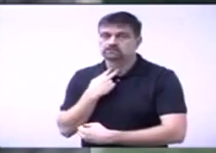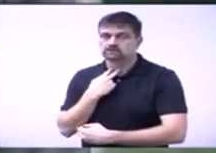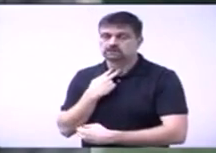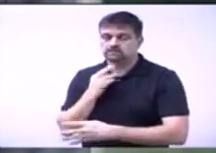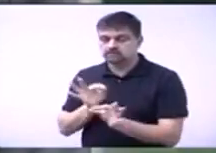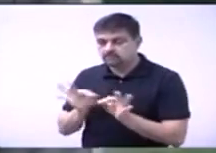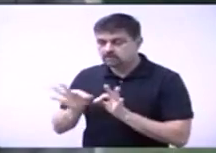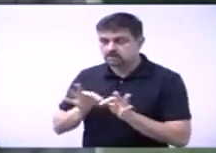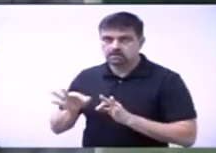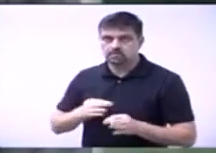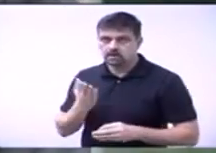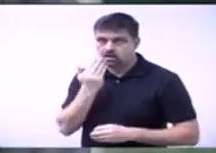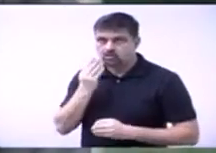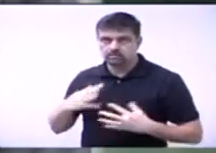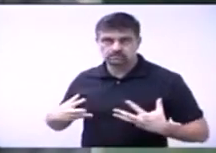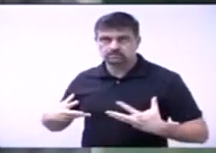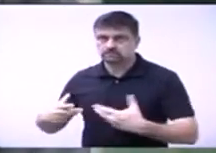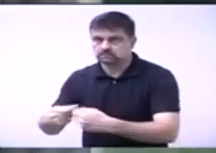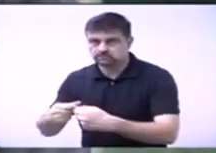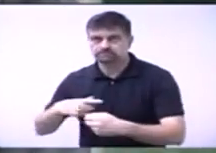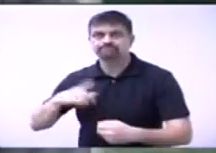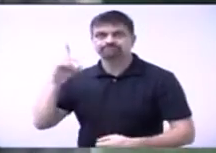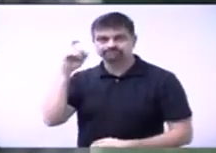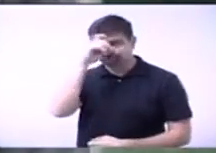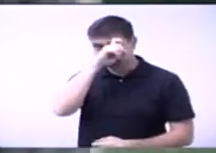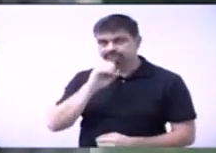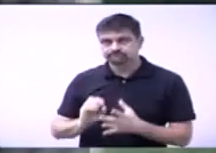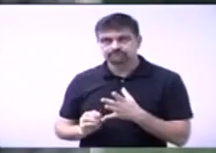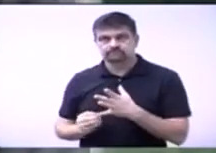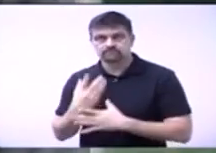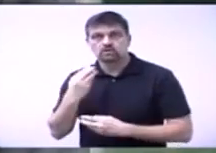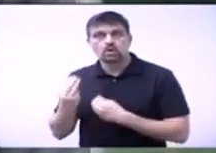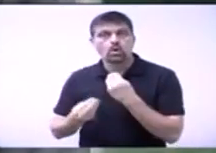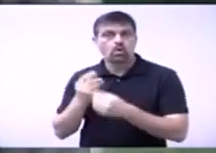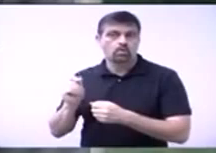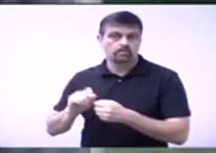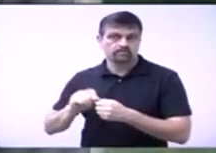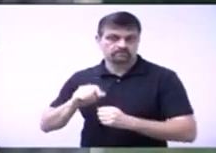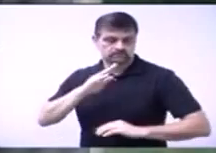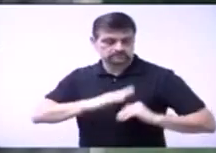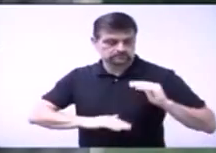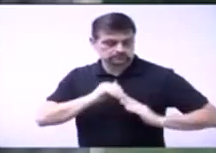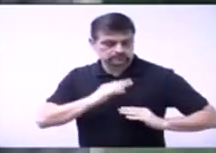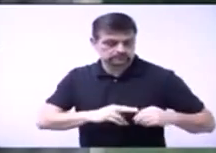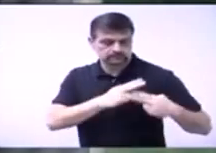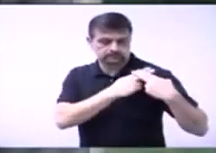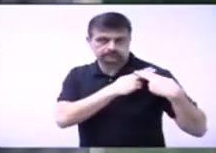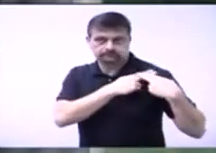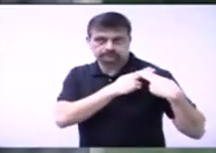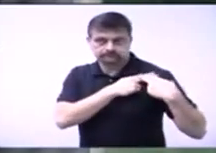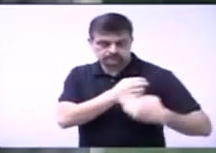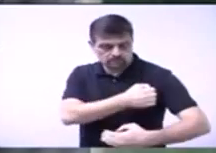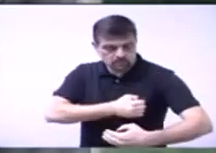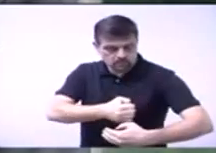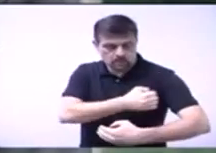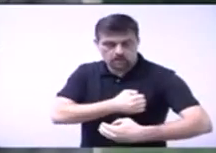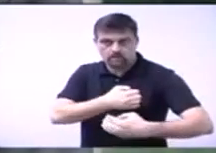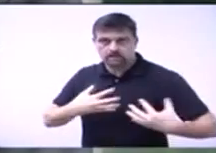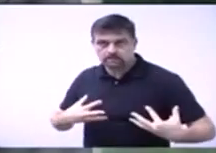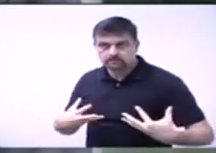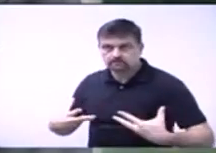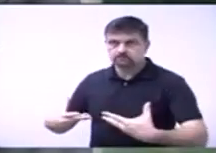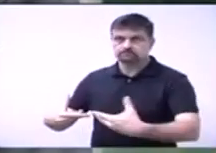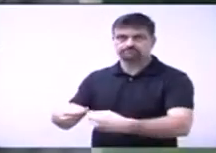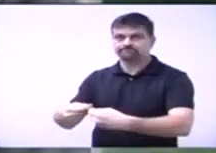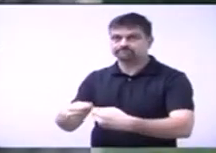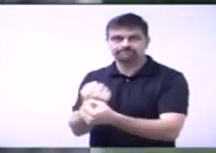se encontrando com dificuldades de suprir toda essa povo para comer. Então, é